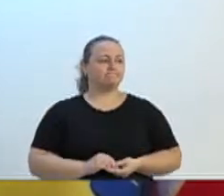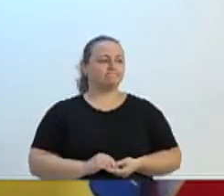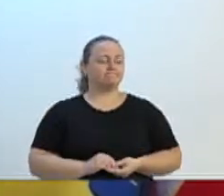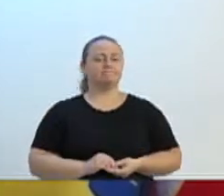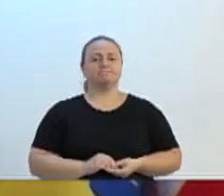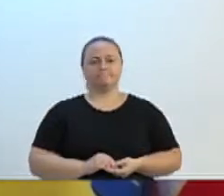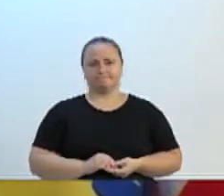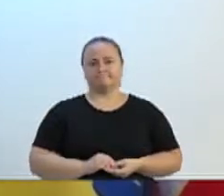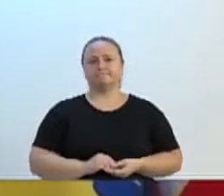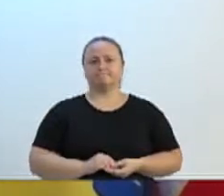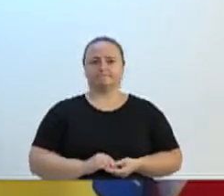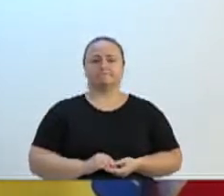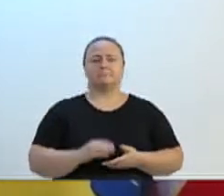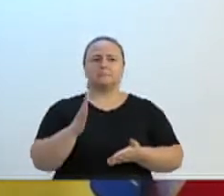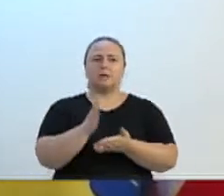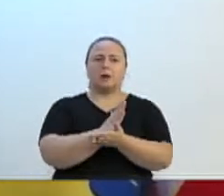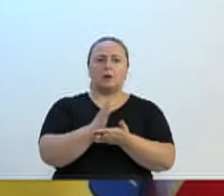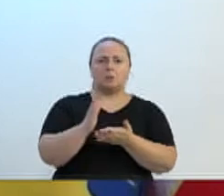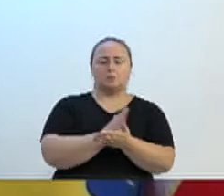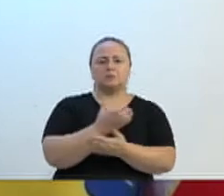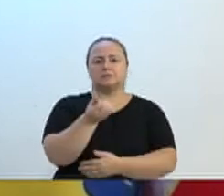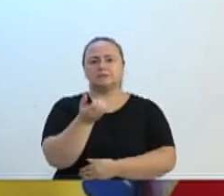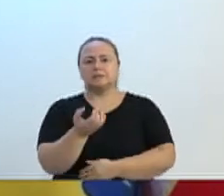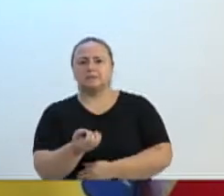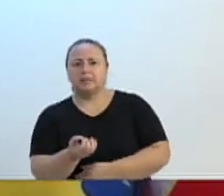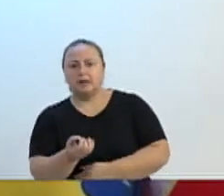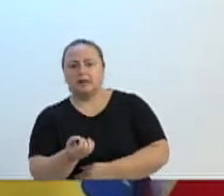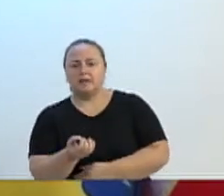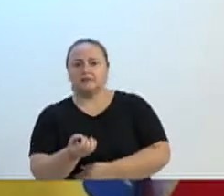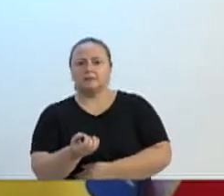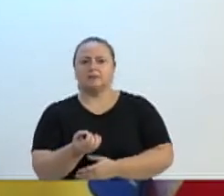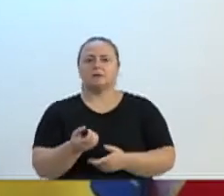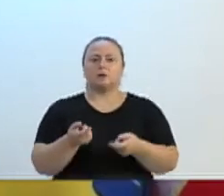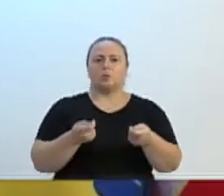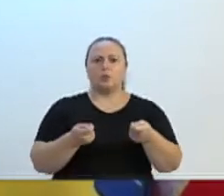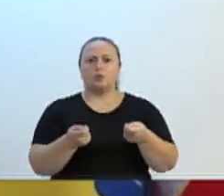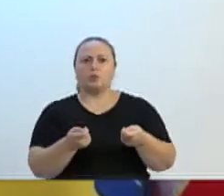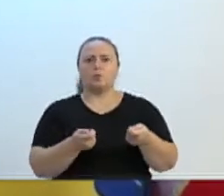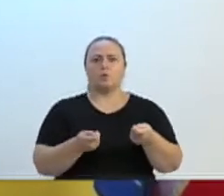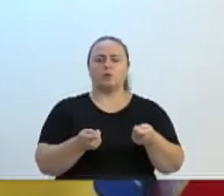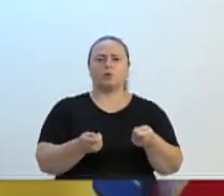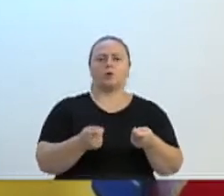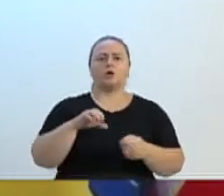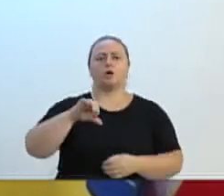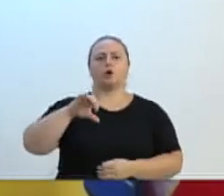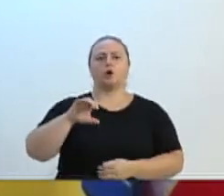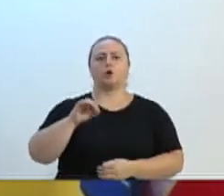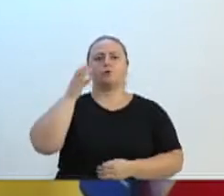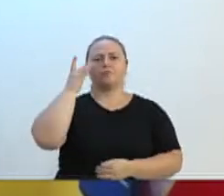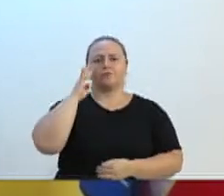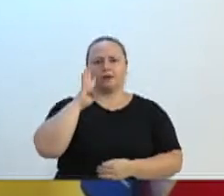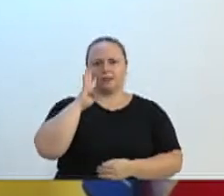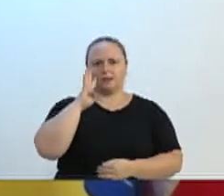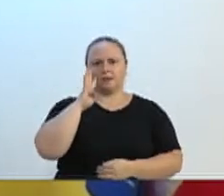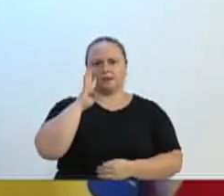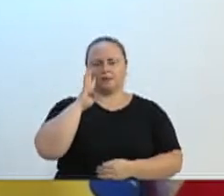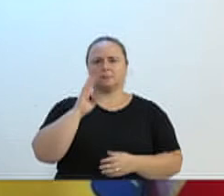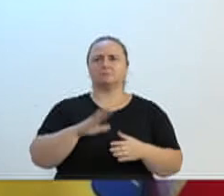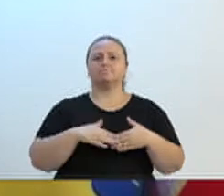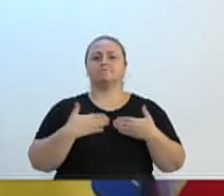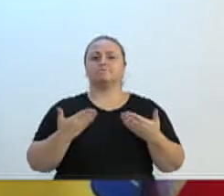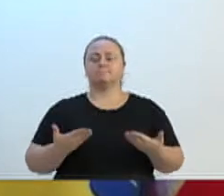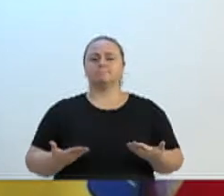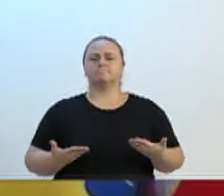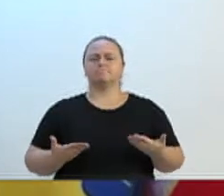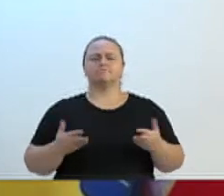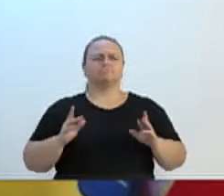os moderados em 60 e os que são mais controlados estão falando em 90 dias. O que há de